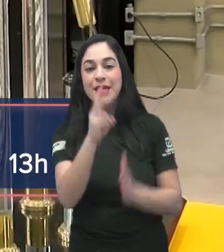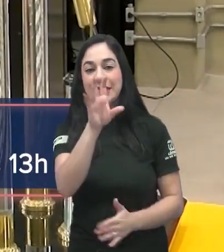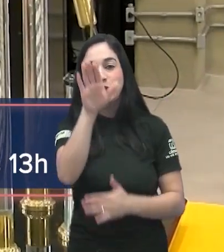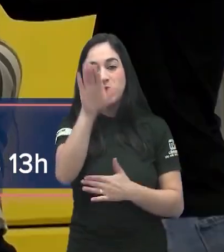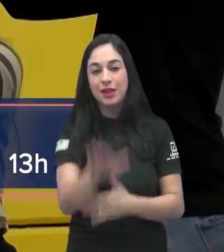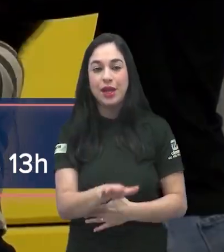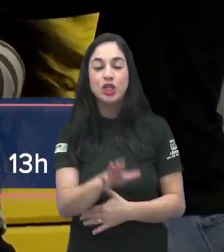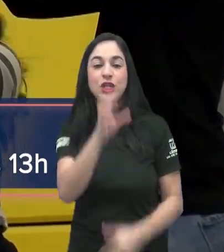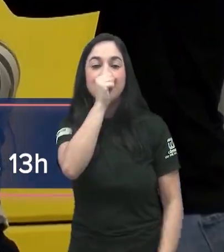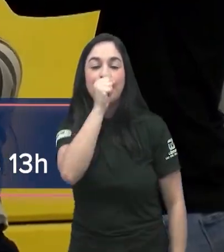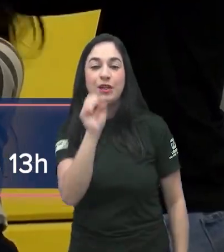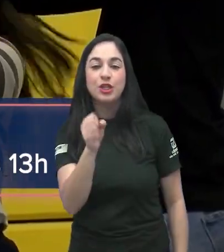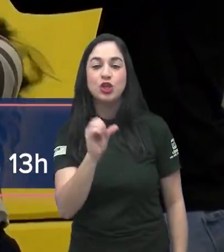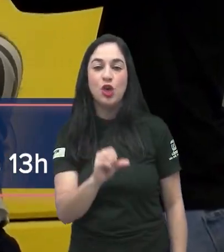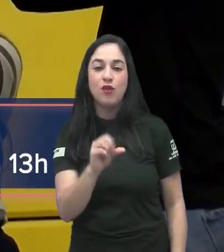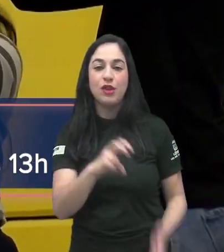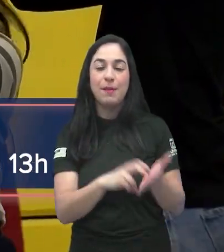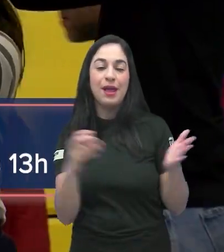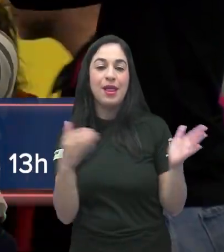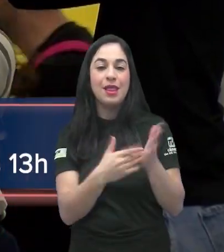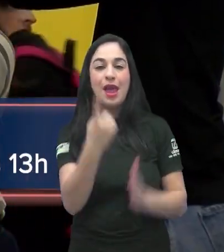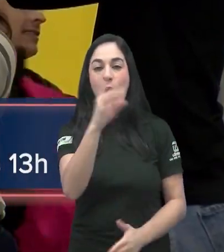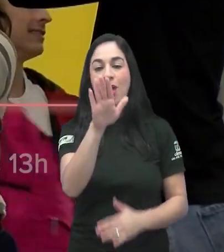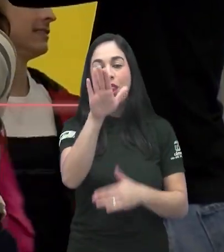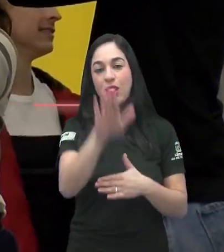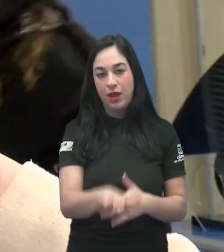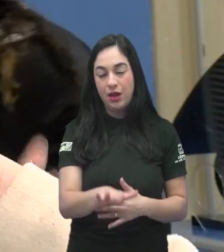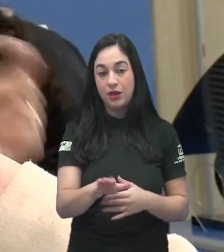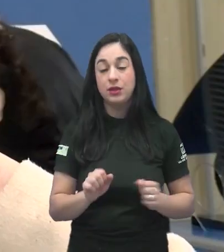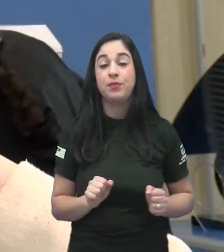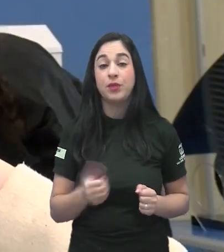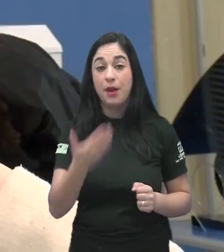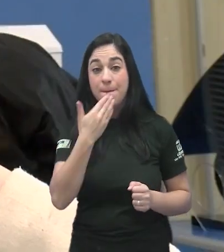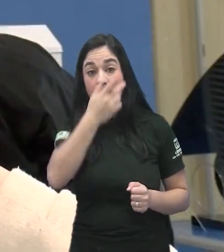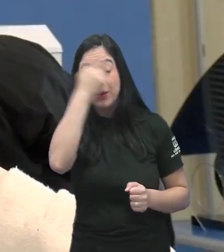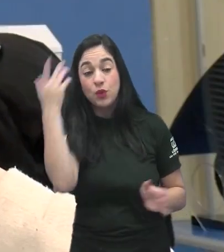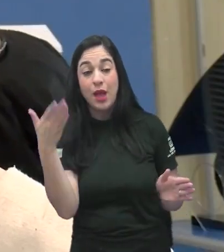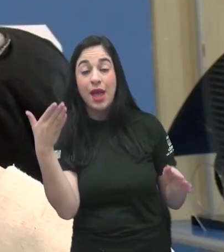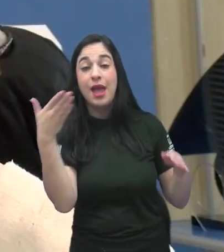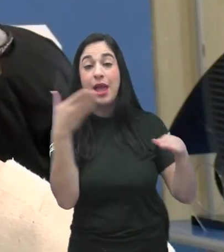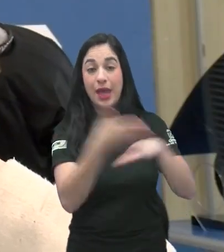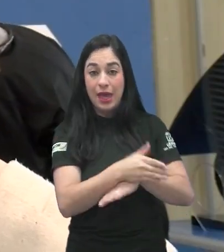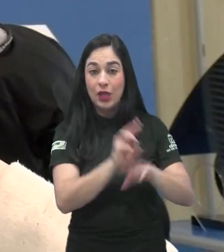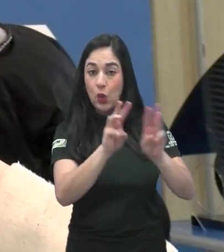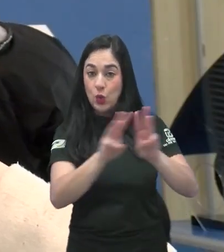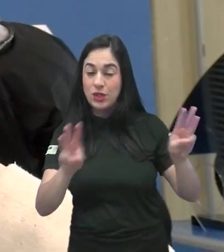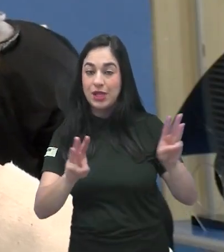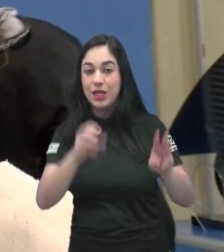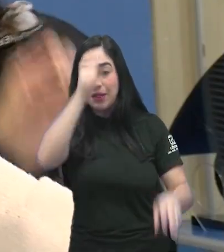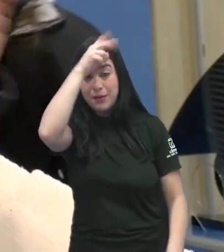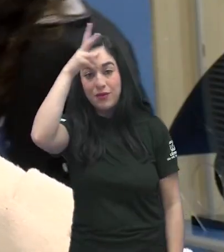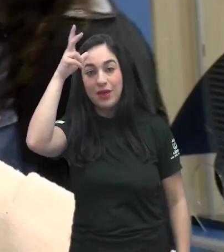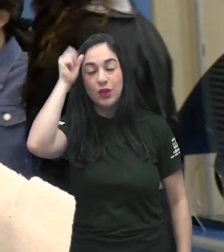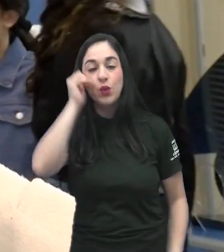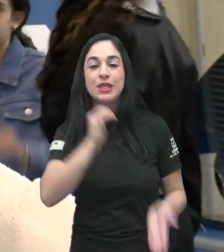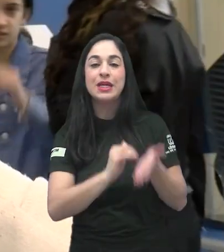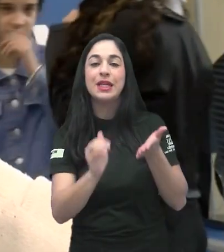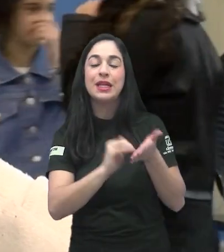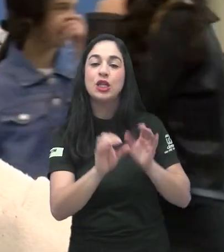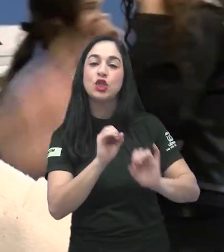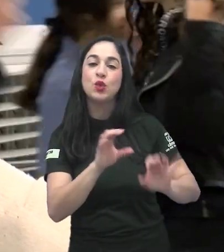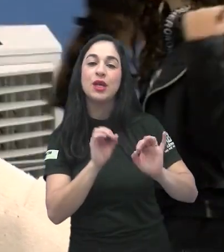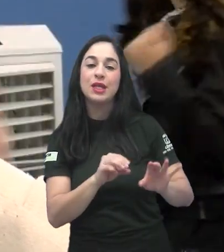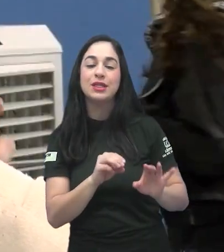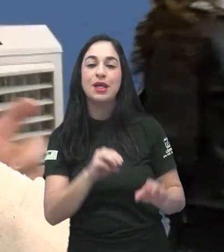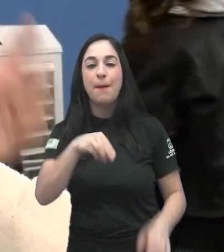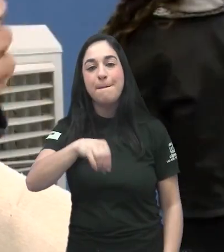5 da tarde e aos sábados das 9 da manhã à 1 da tarde. A gente está pedindo que as pessoas entrem na página da Prefeitura, Secretaria de